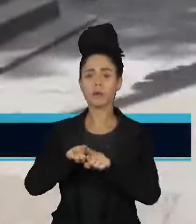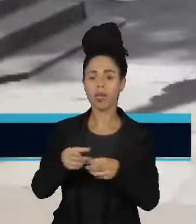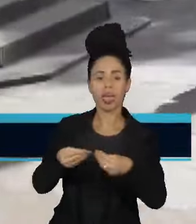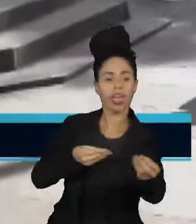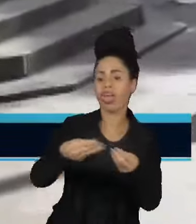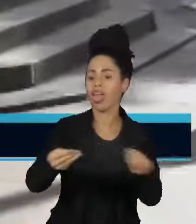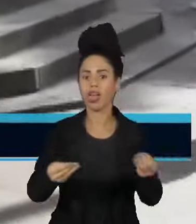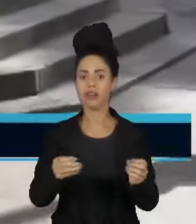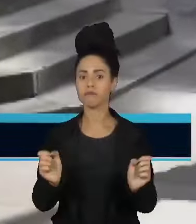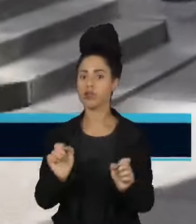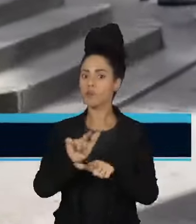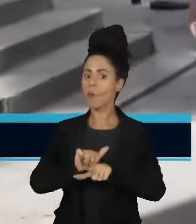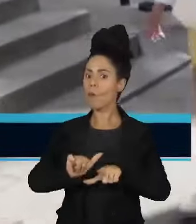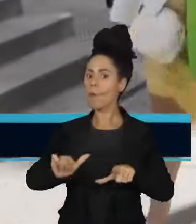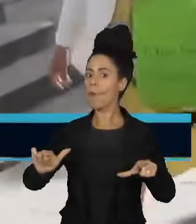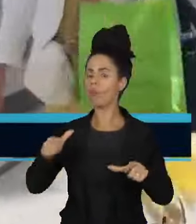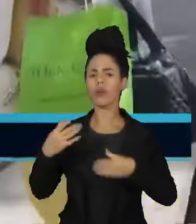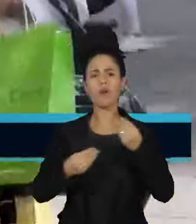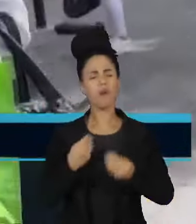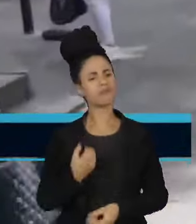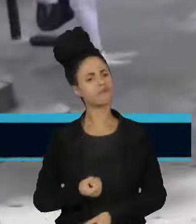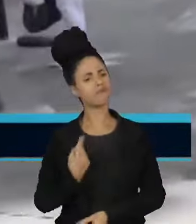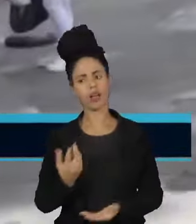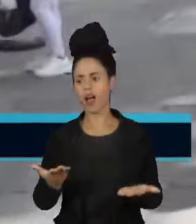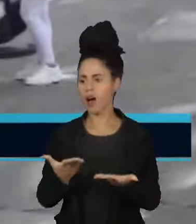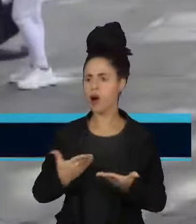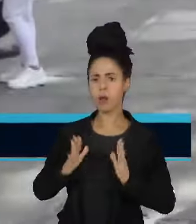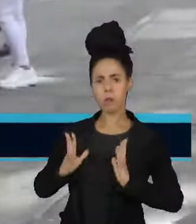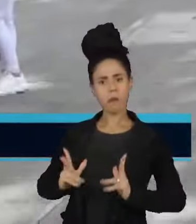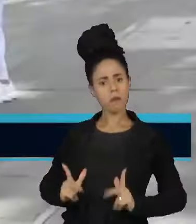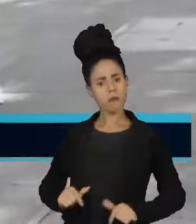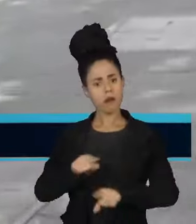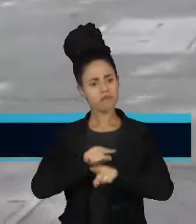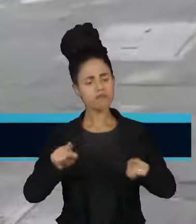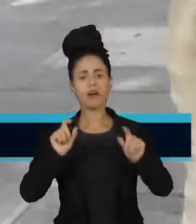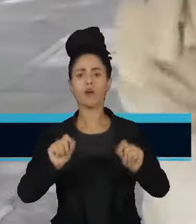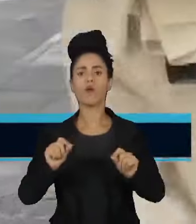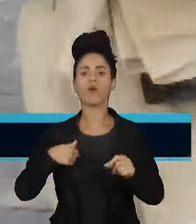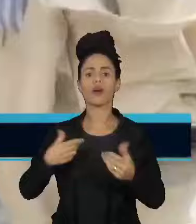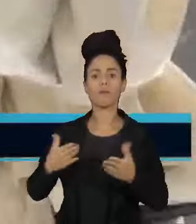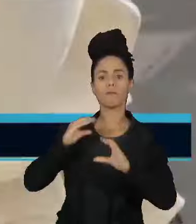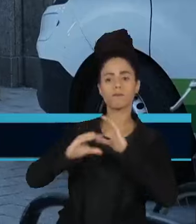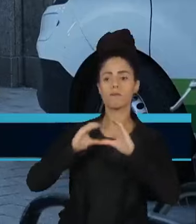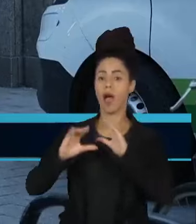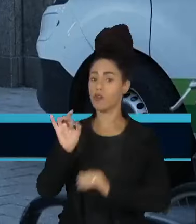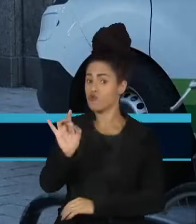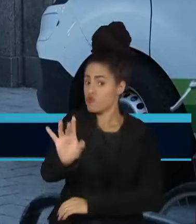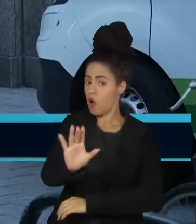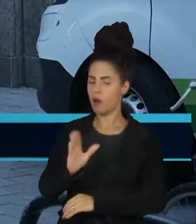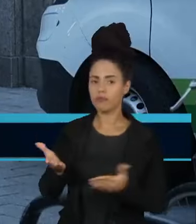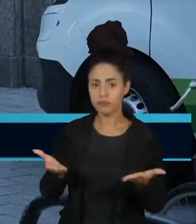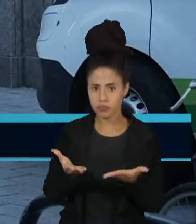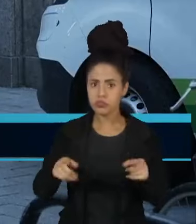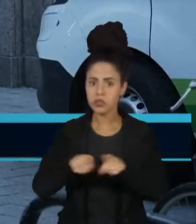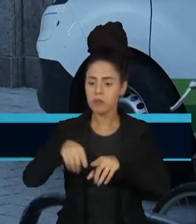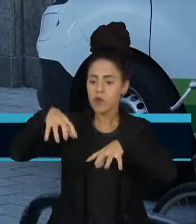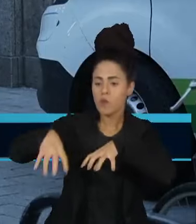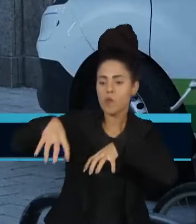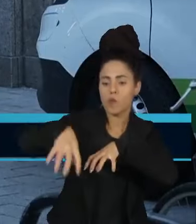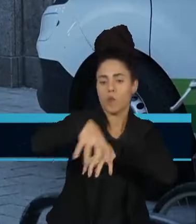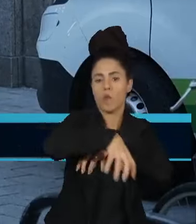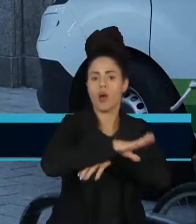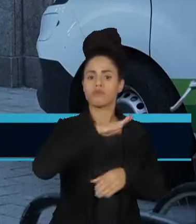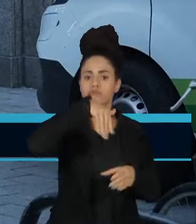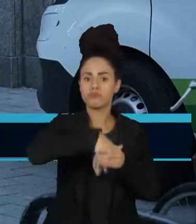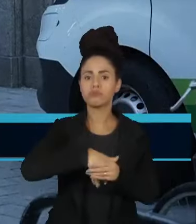santinhos é quase como se a campanha se realizasse integralmente pelos meios de comunicação até os pontos de votação